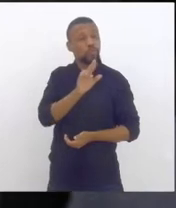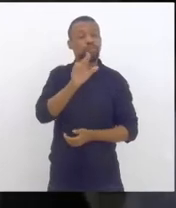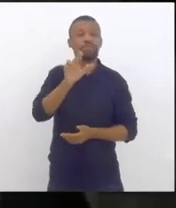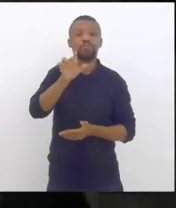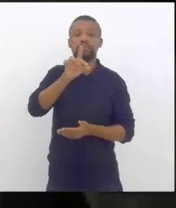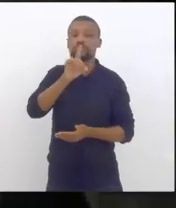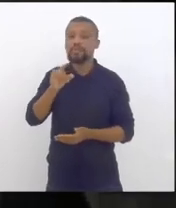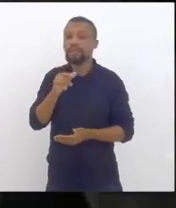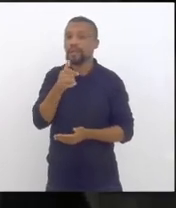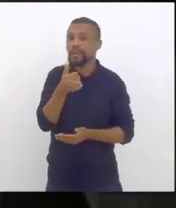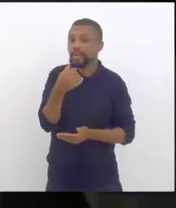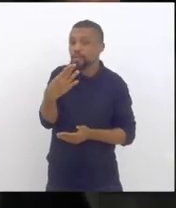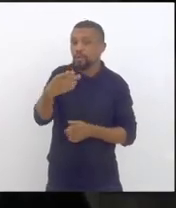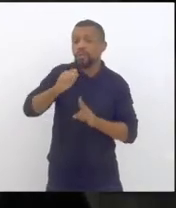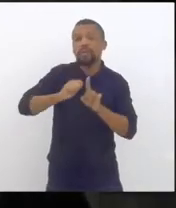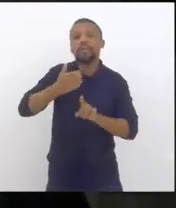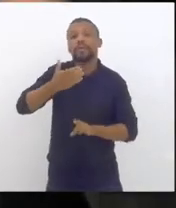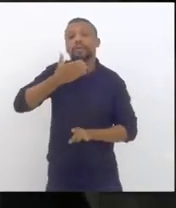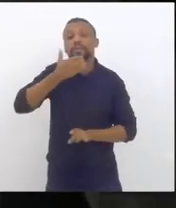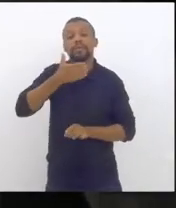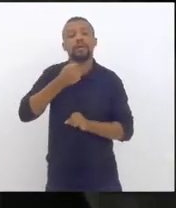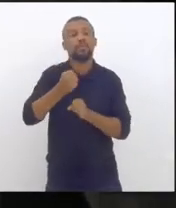de 2020